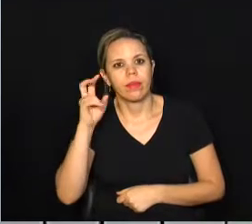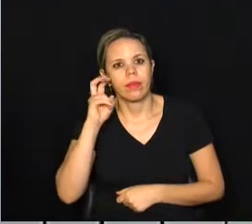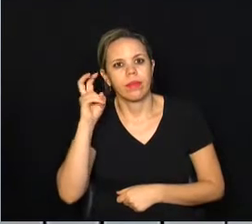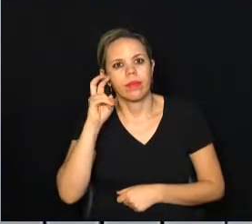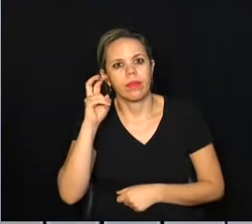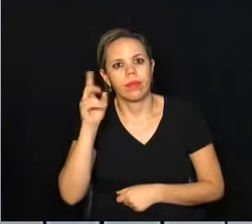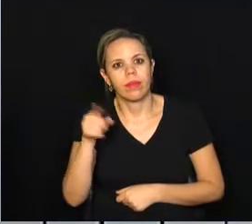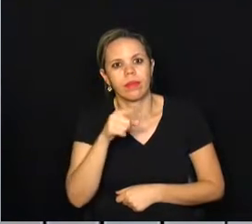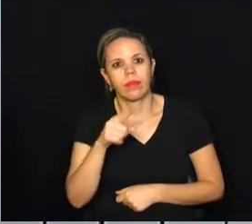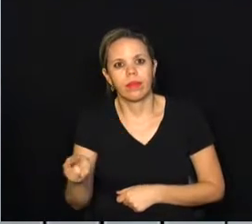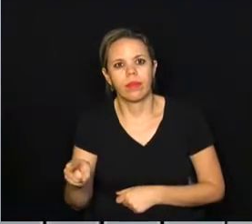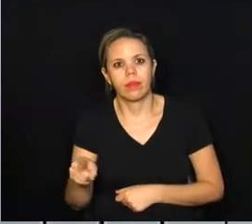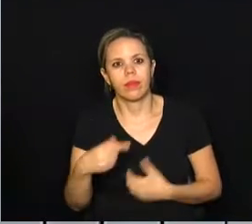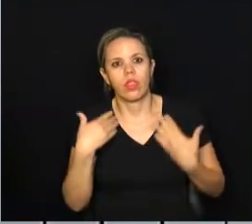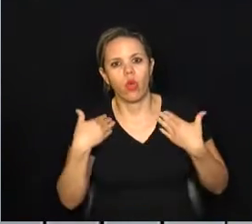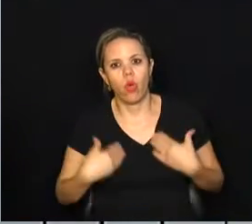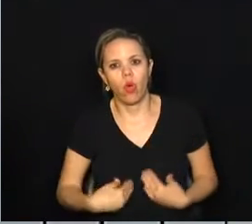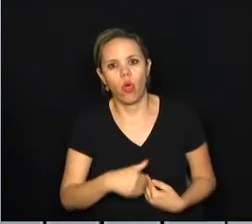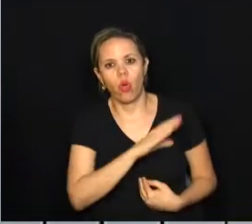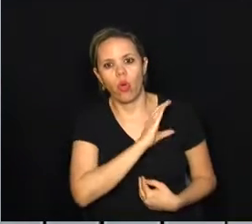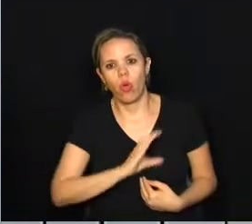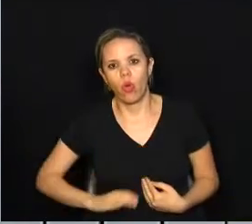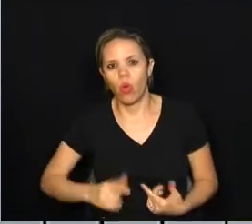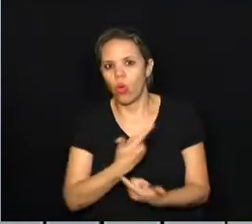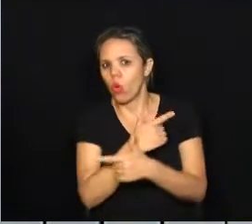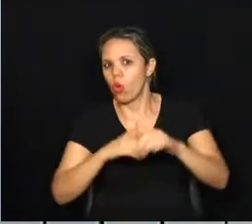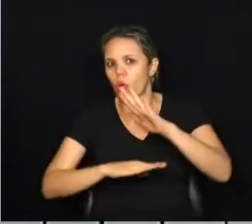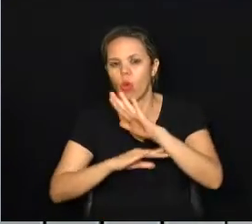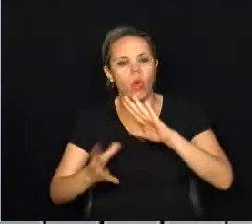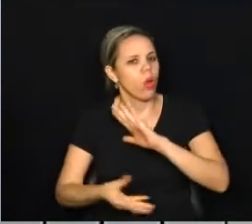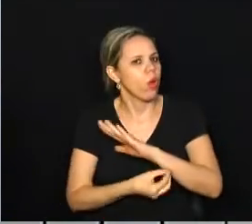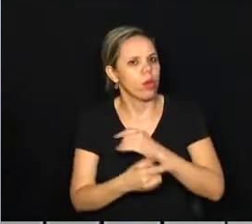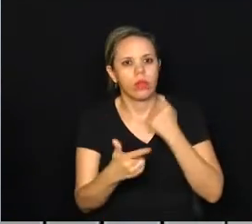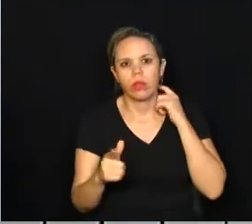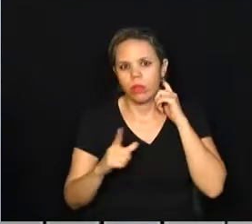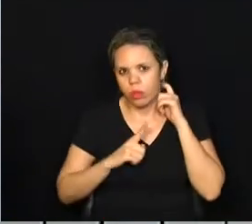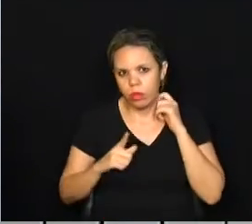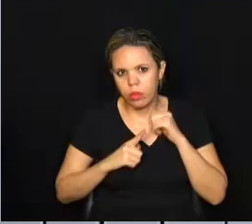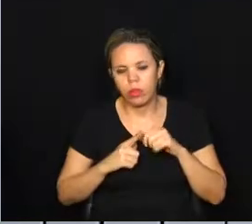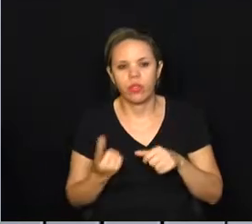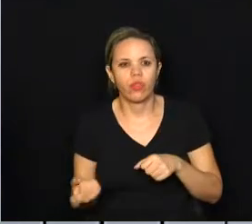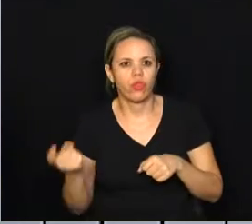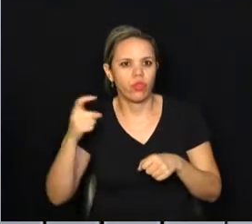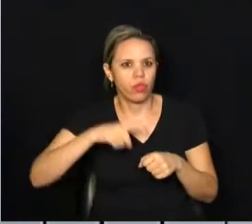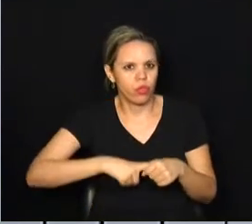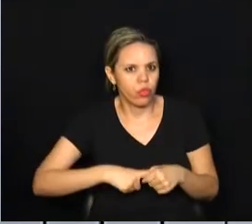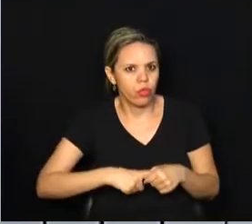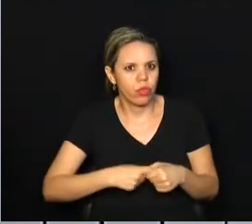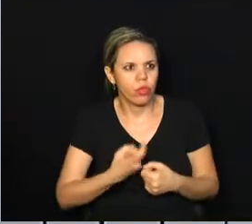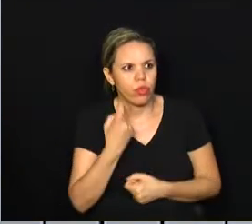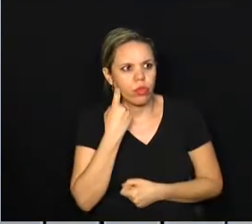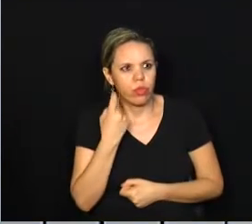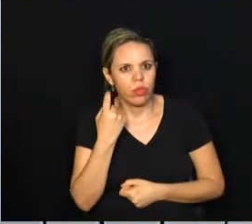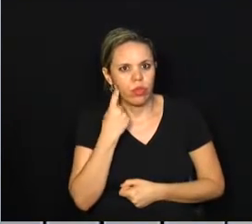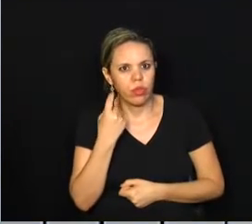no feriado de Corpus Christi, não teremos o Câmara Total, mas nós retornaremos